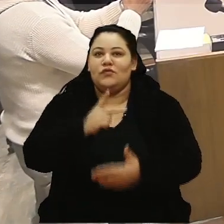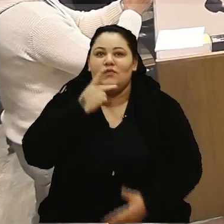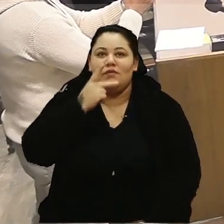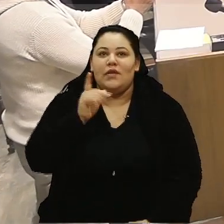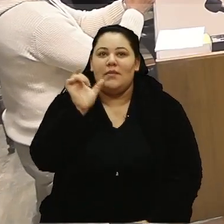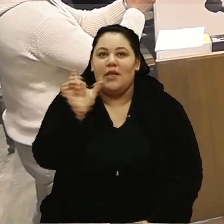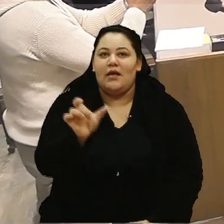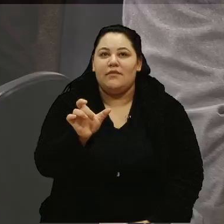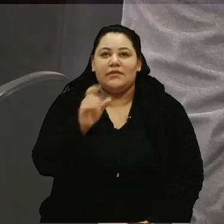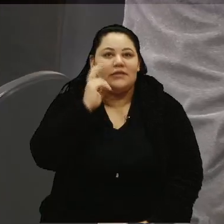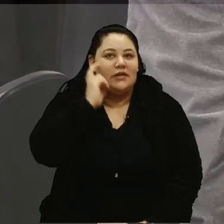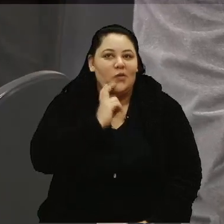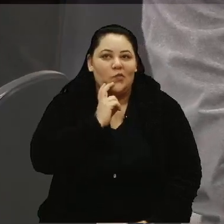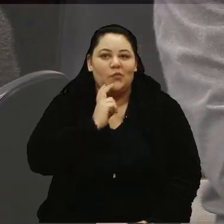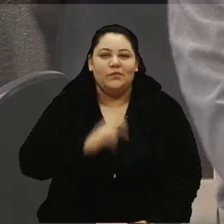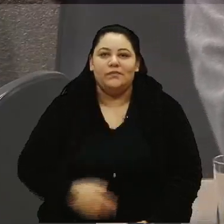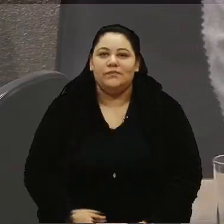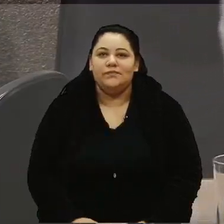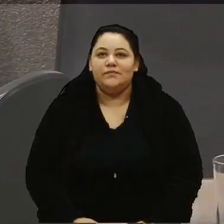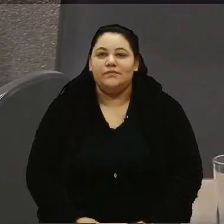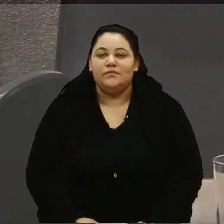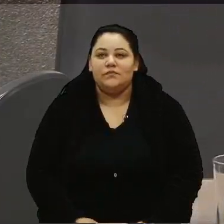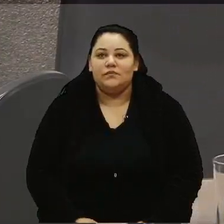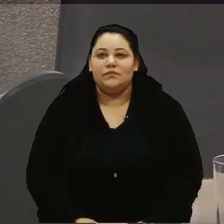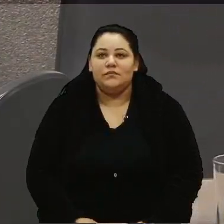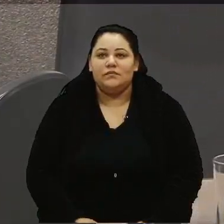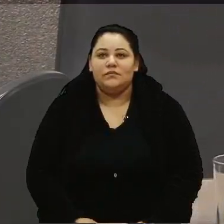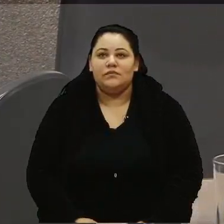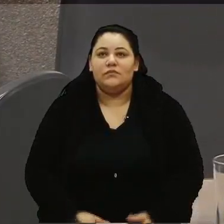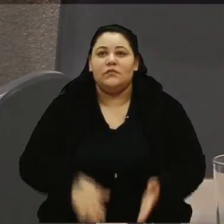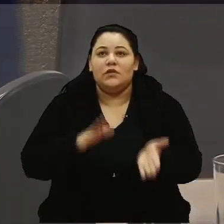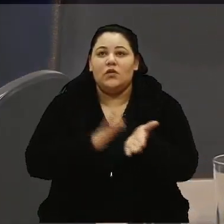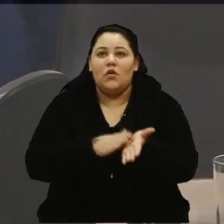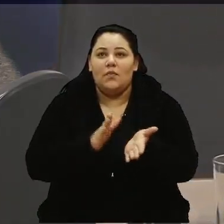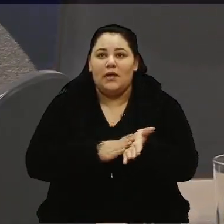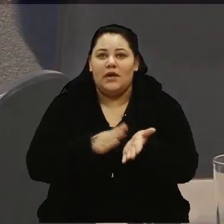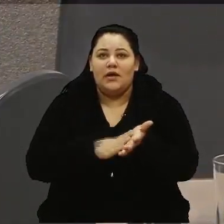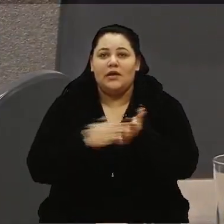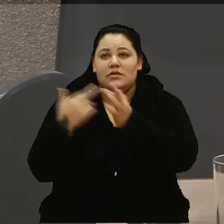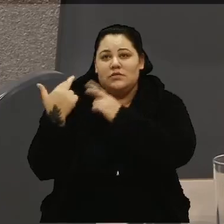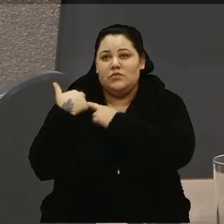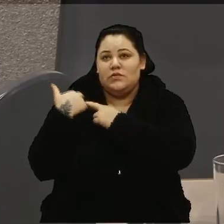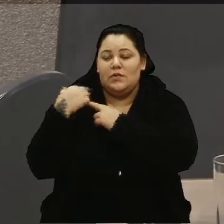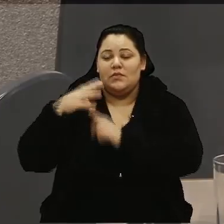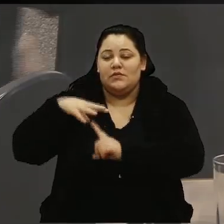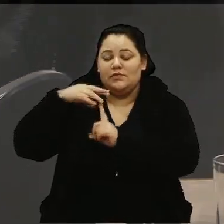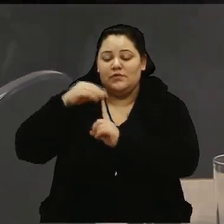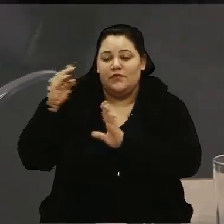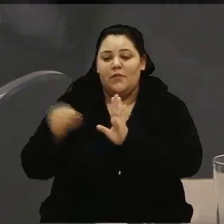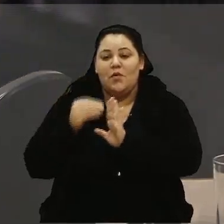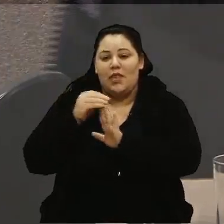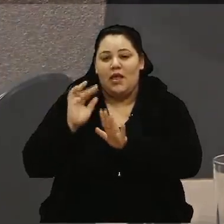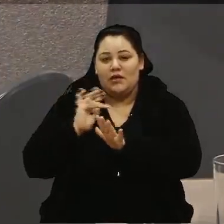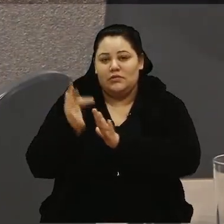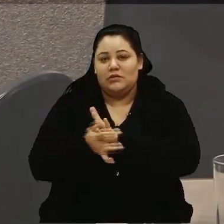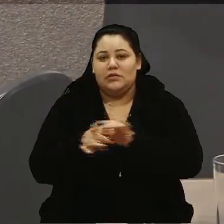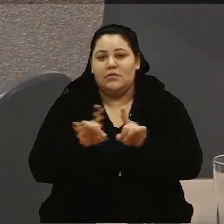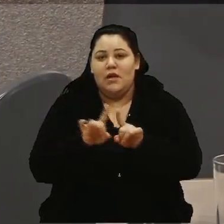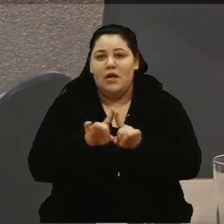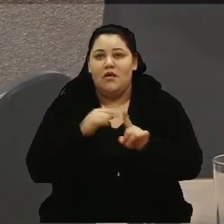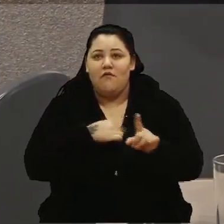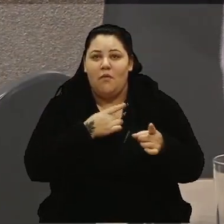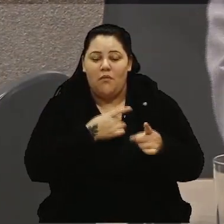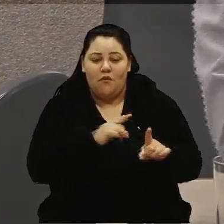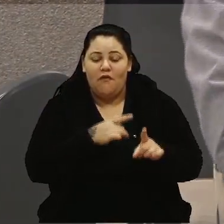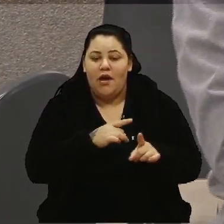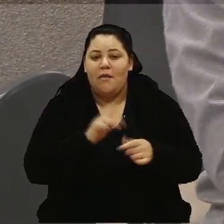Santos. E cobrar responsabilidade, inclusive, conforme o que for colocado nas redes sociais. Vou provocar a Procuradoria